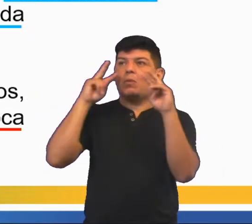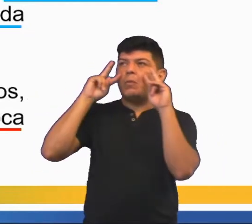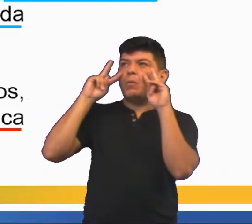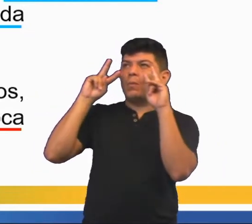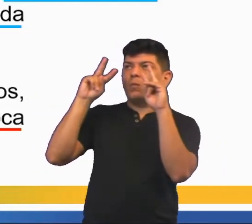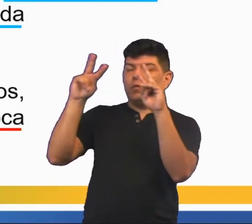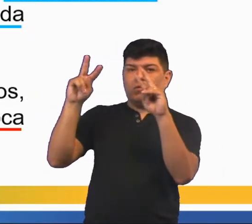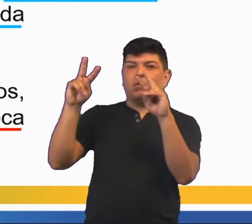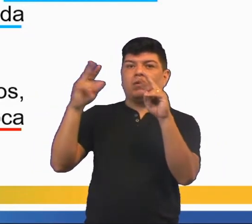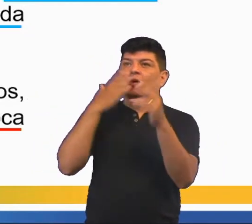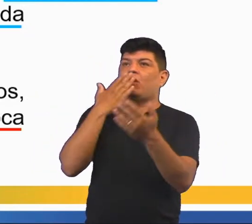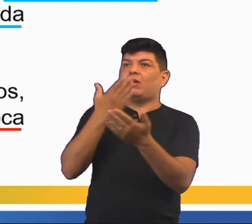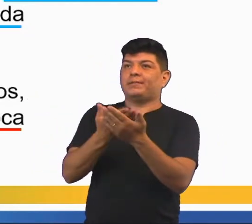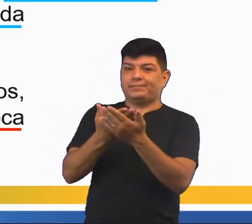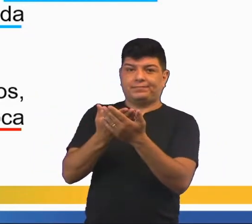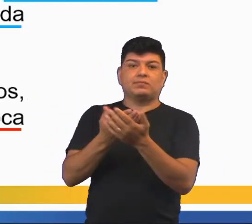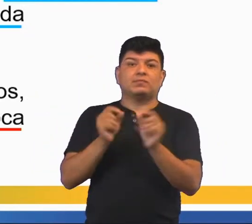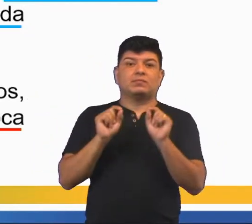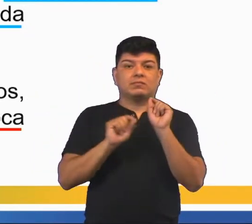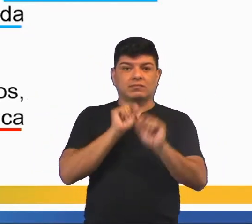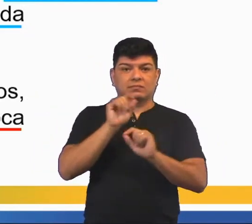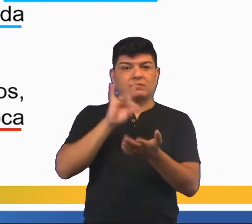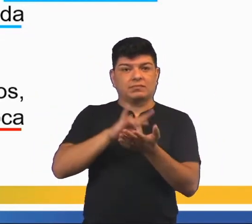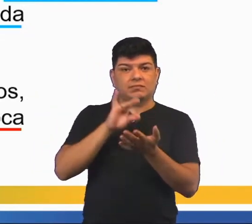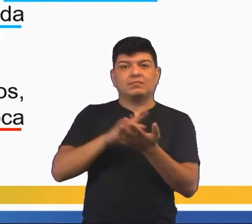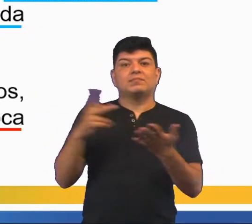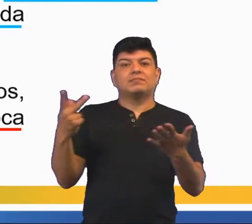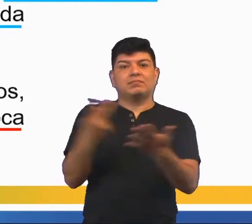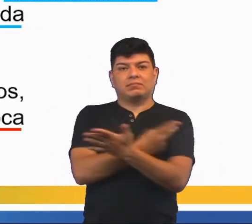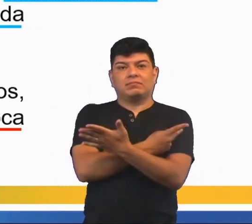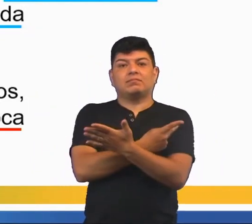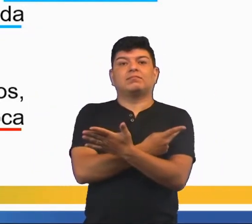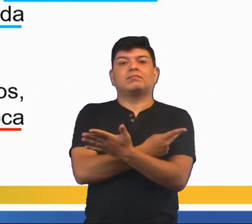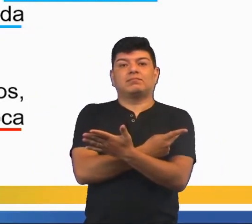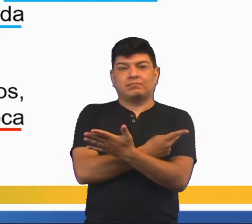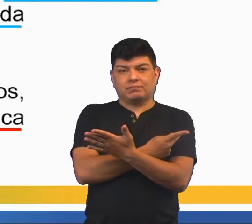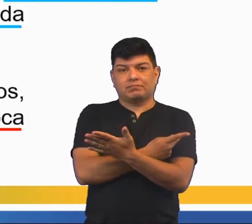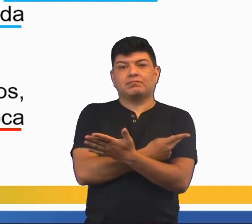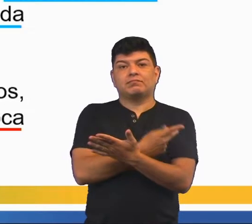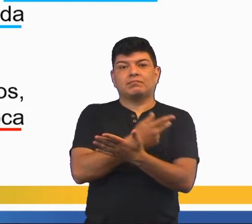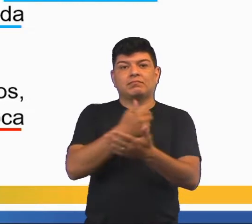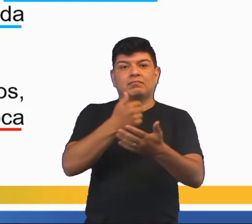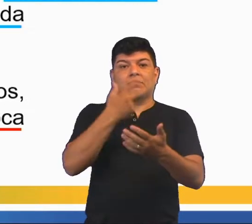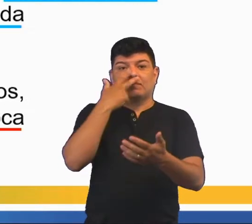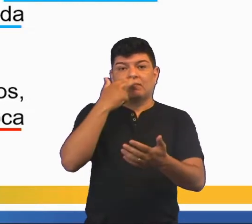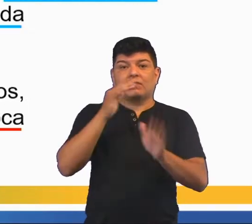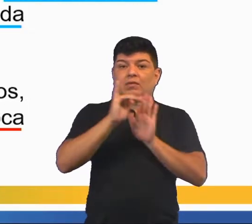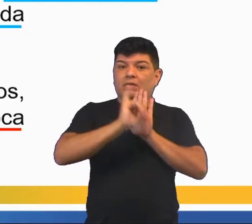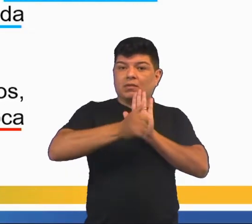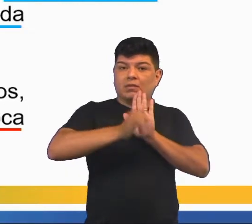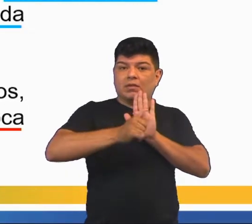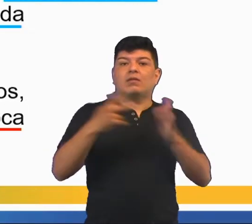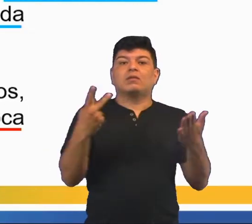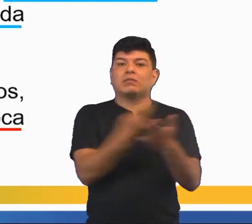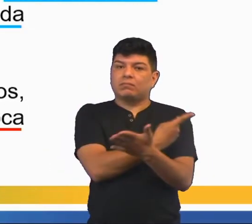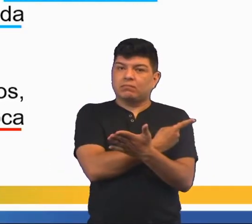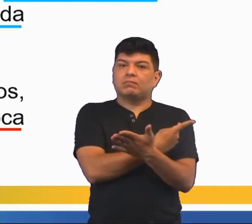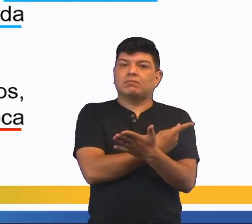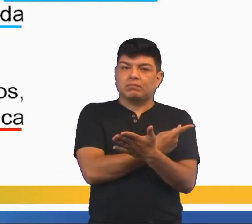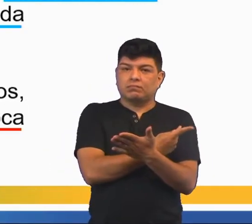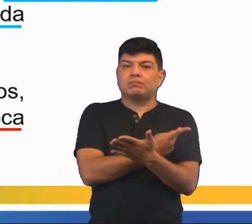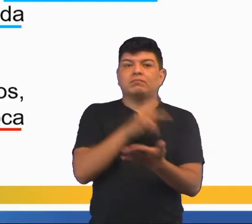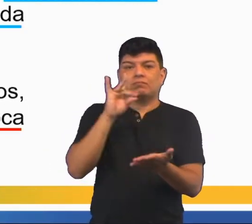de baixo, de boca aberta. Então, isso realmente acontecia. É um fato que ela está narrando que realmente acontecia